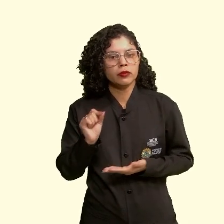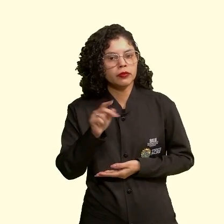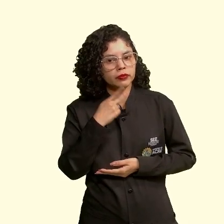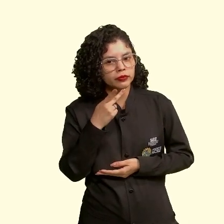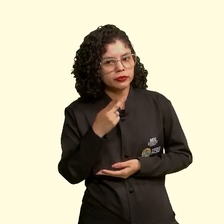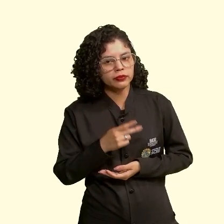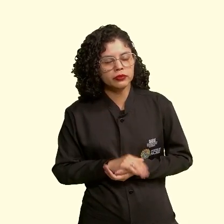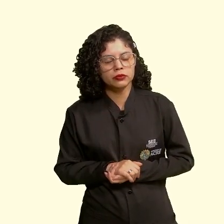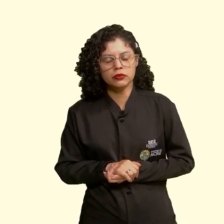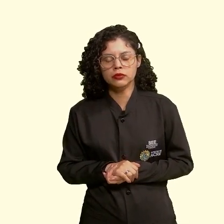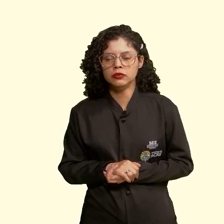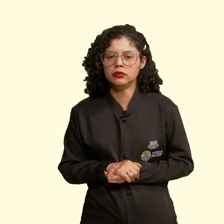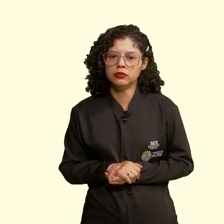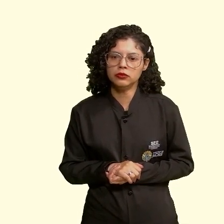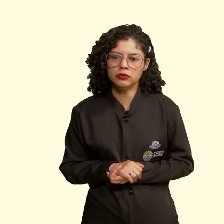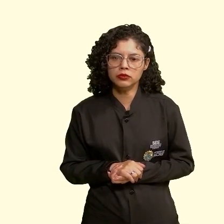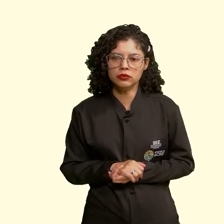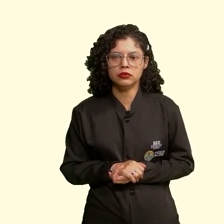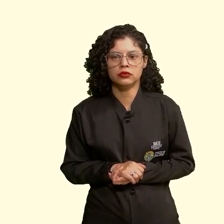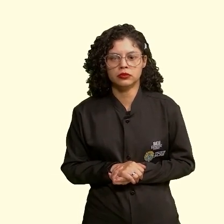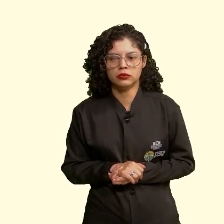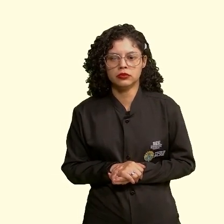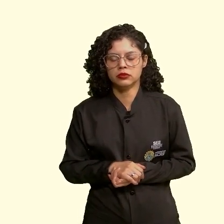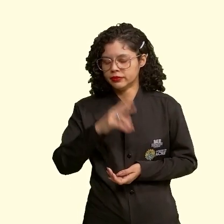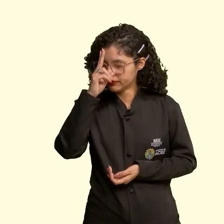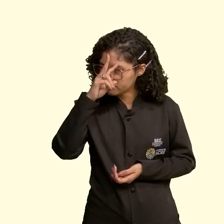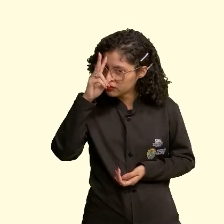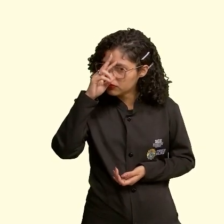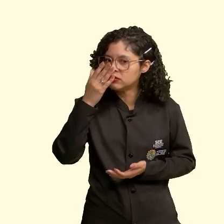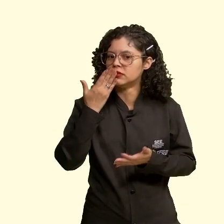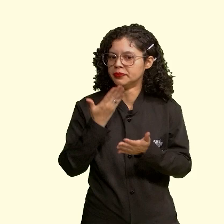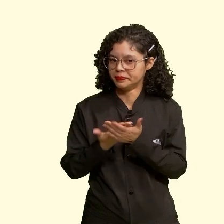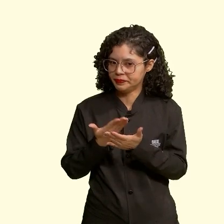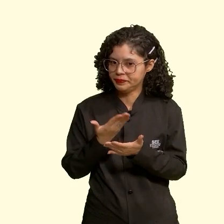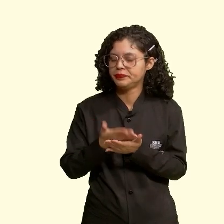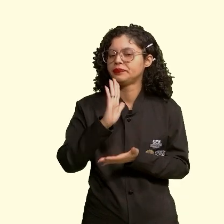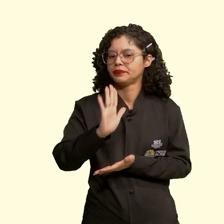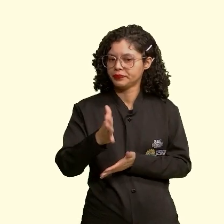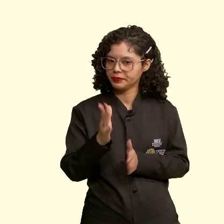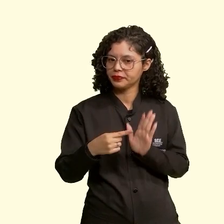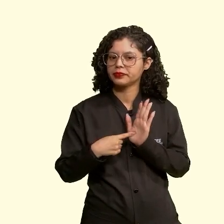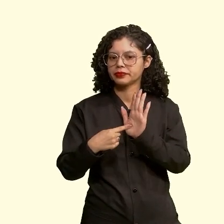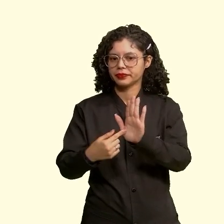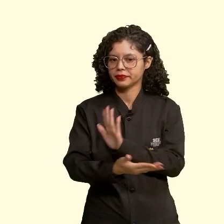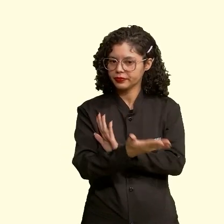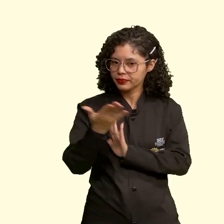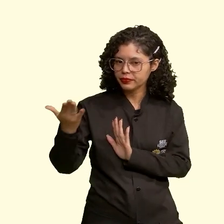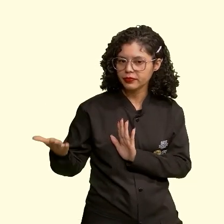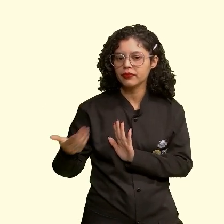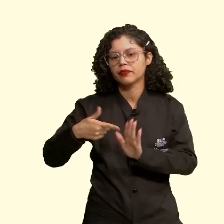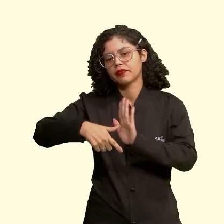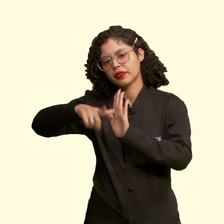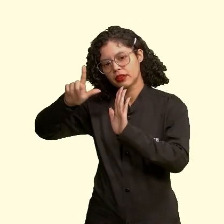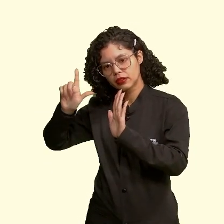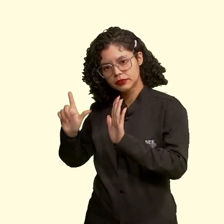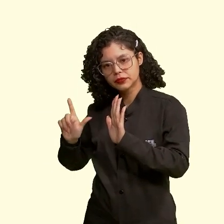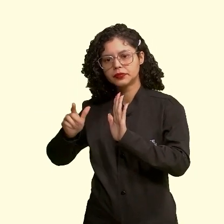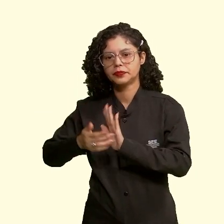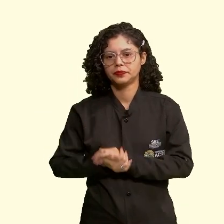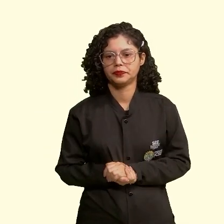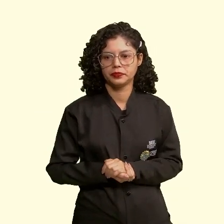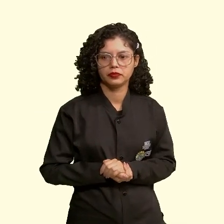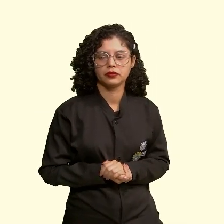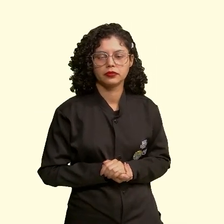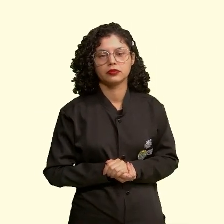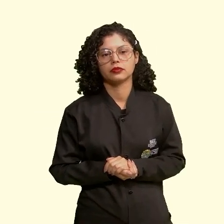diz? Olhando aí, lembrando da nossa aula, porque a gente já mostrou esse instrumento para você antes, e